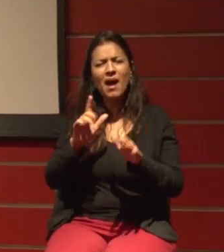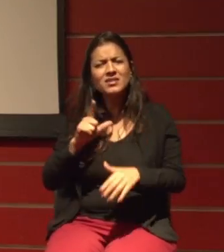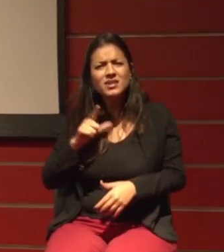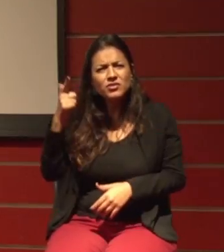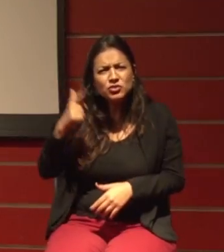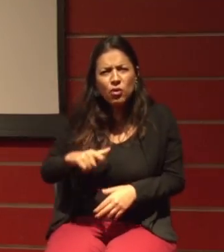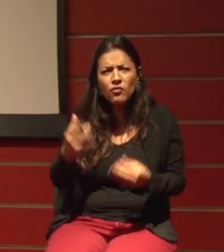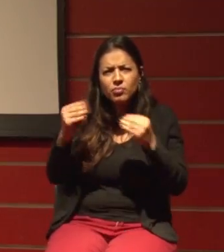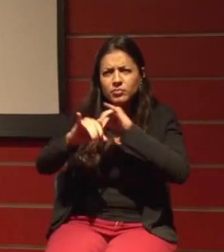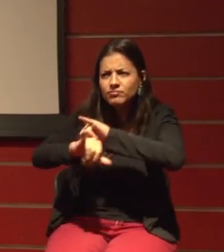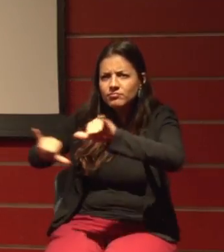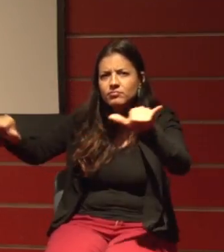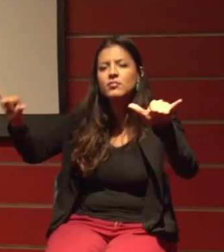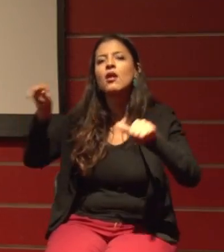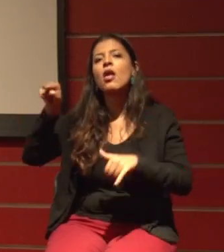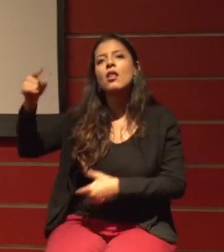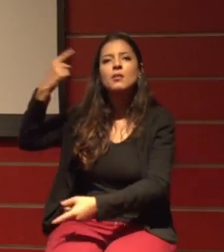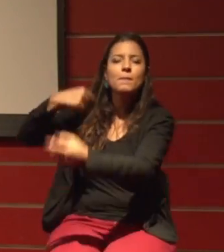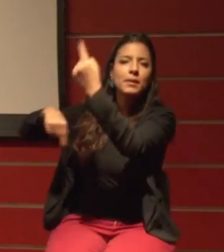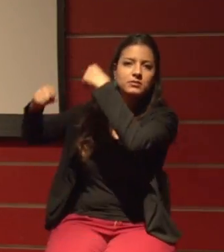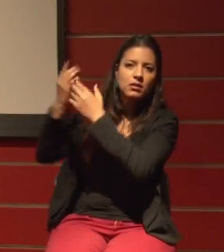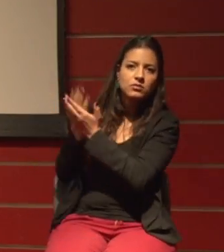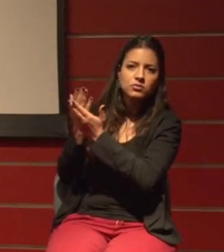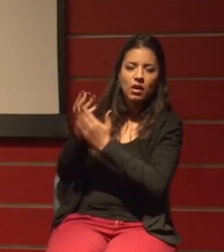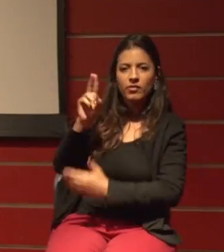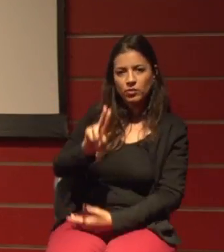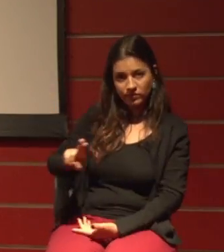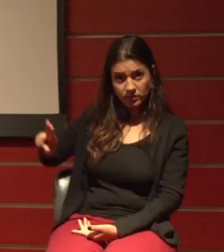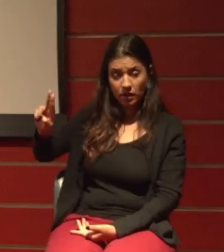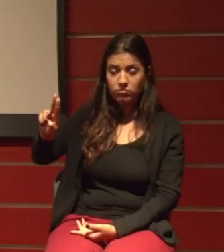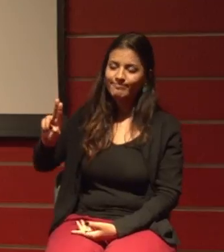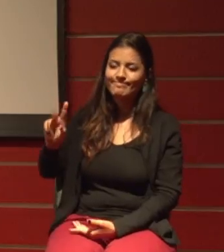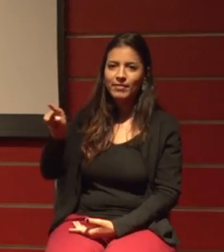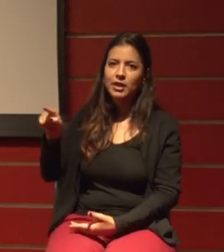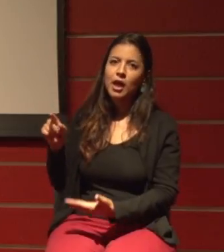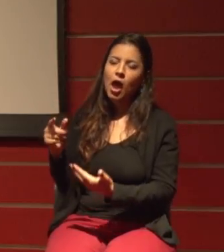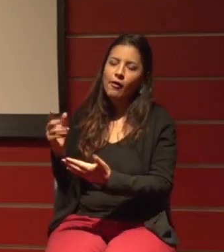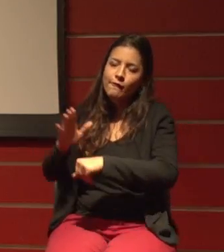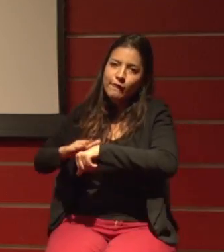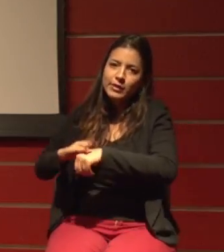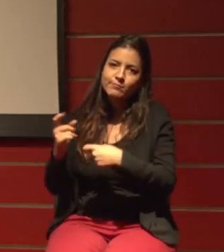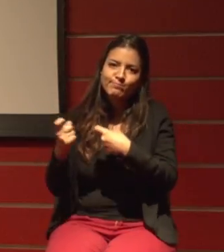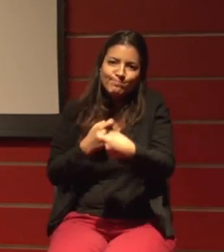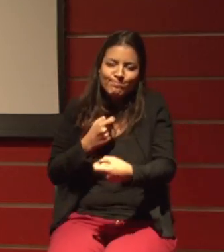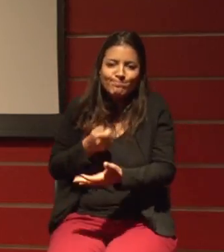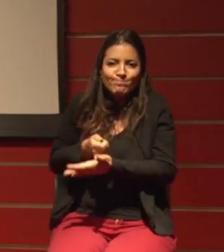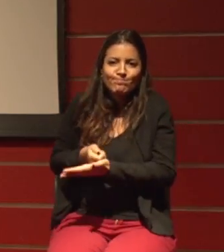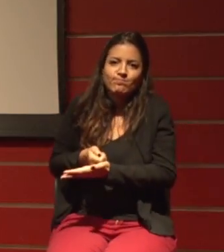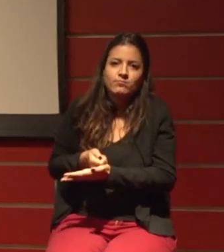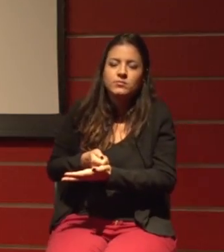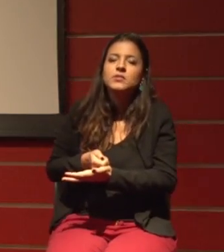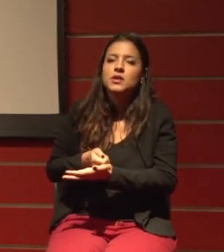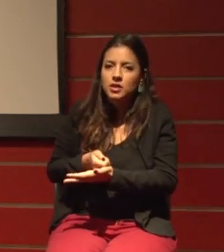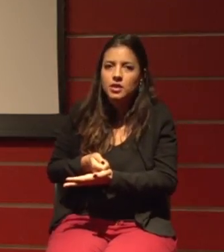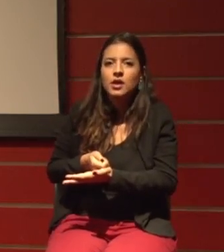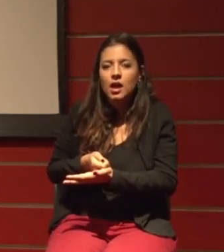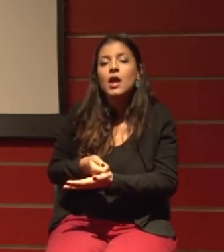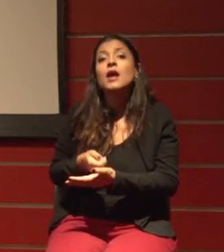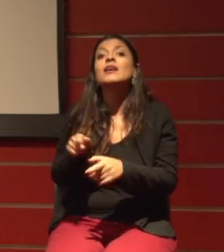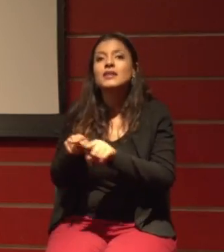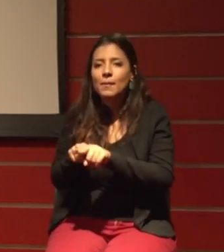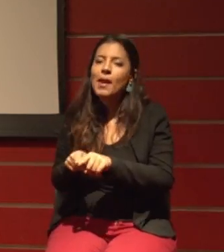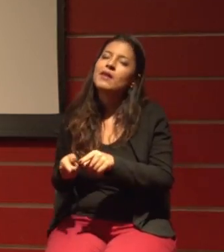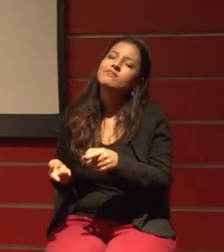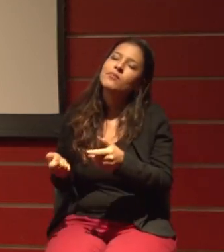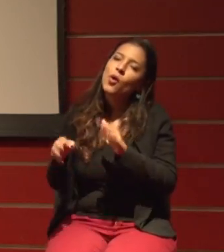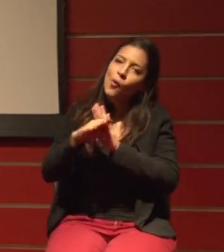estupro na vida de Nate Parker em seu passado como estudante universitário é um caso policial que envolvia o coautor do argumento deste filme amigo